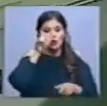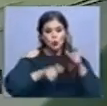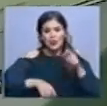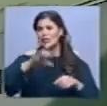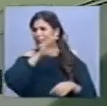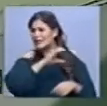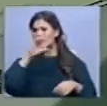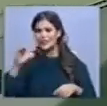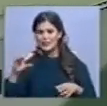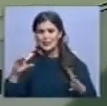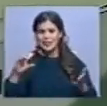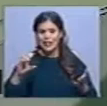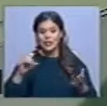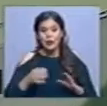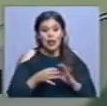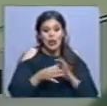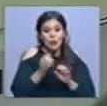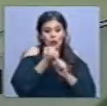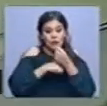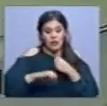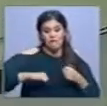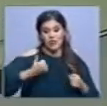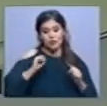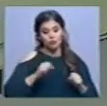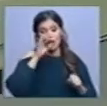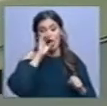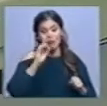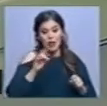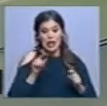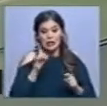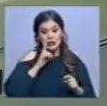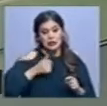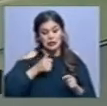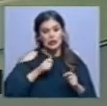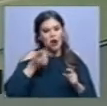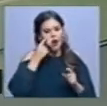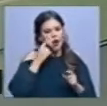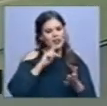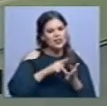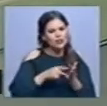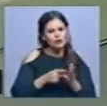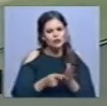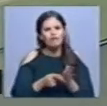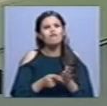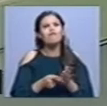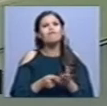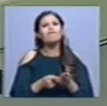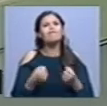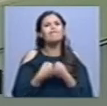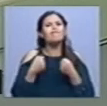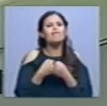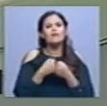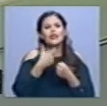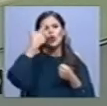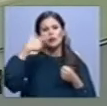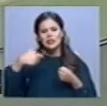ciência, está ligado ao movimento dos verdes na Alemanha. Isto é sobretudo um ensaio, Tecnologia versus Humanidade, o confronto futuro entre a máquina e o homem,